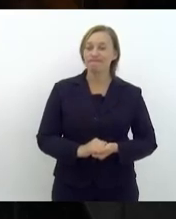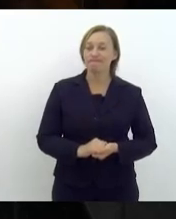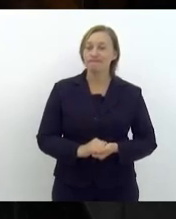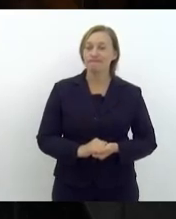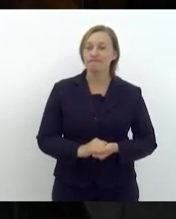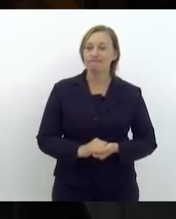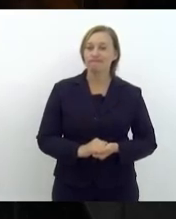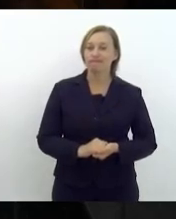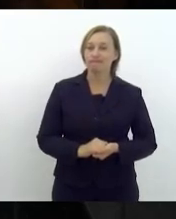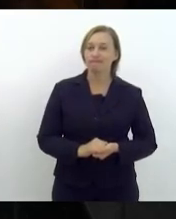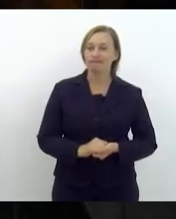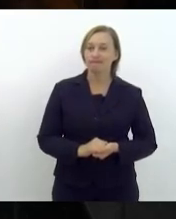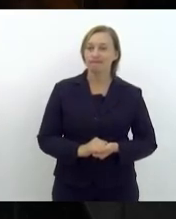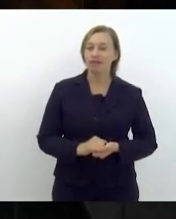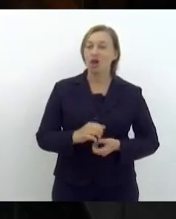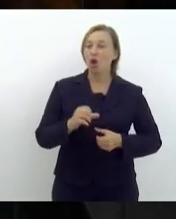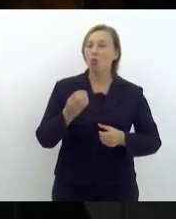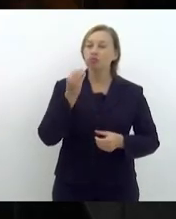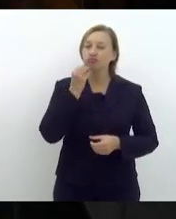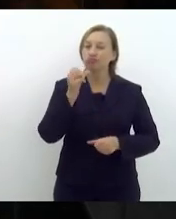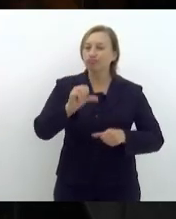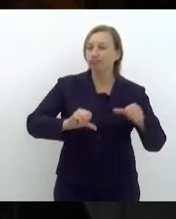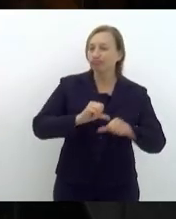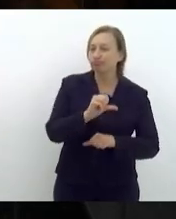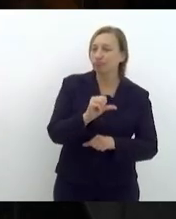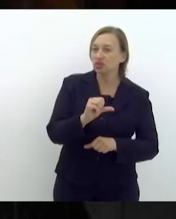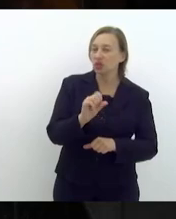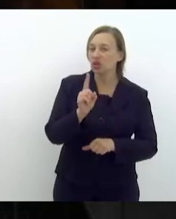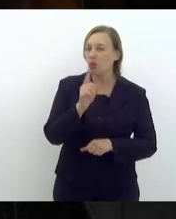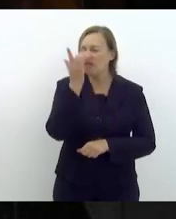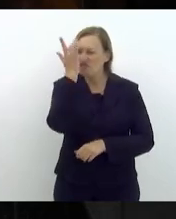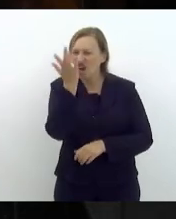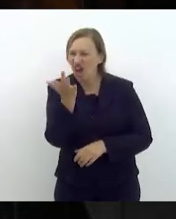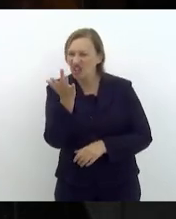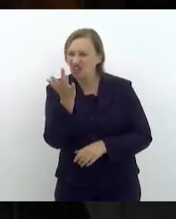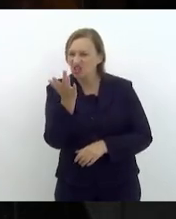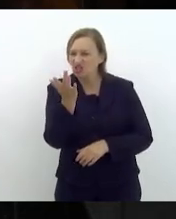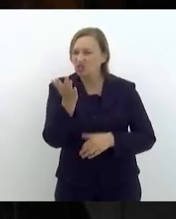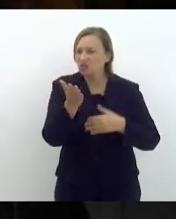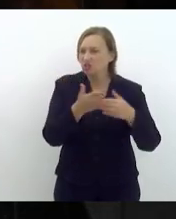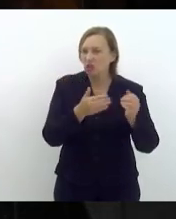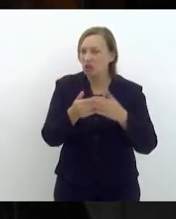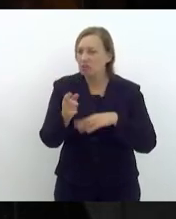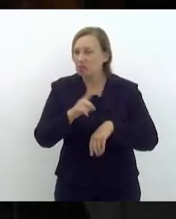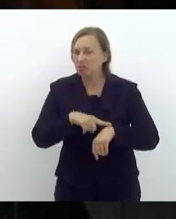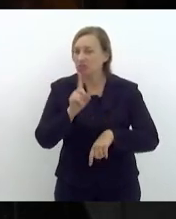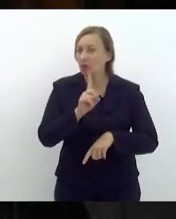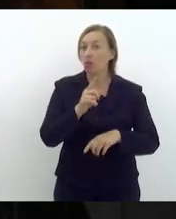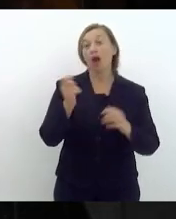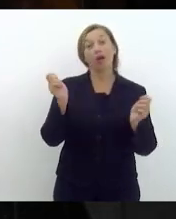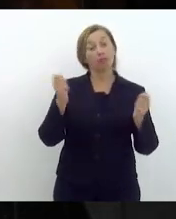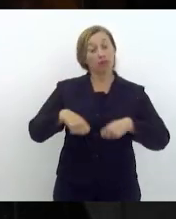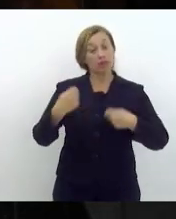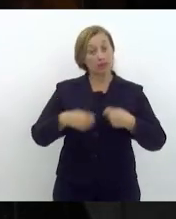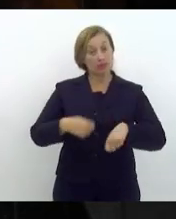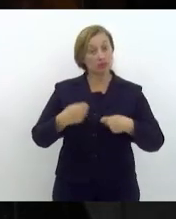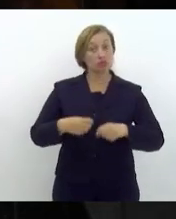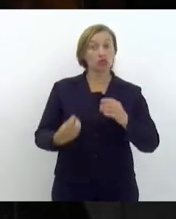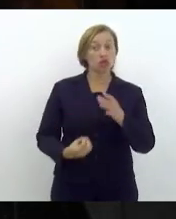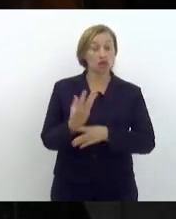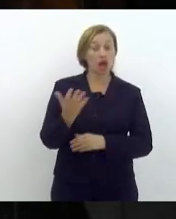a oportunidade da mudança ela não passa ali na esquina de uma hora para outra é preciso construir